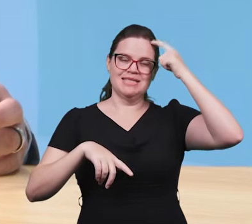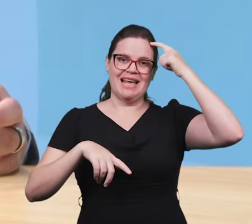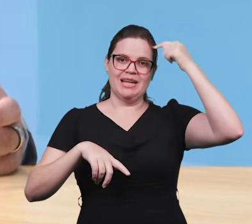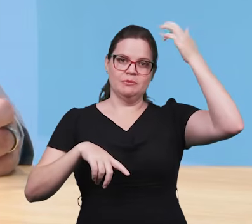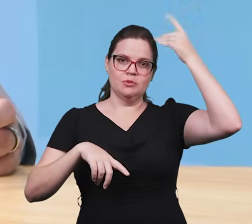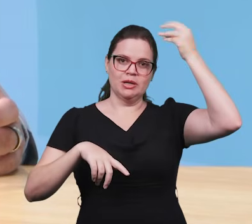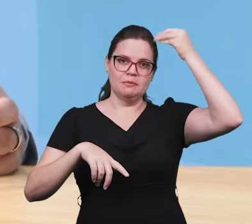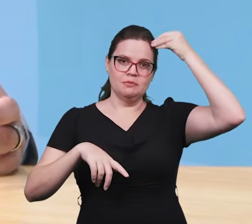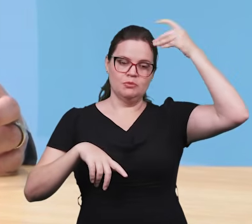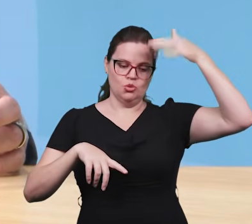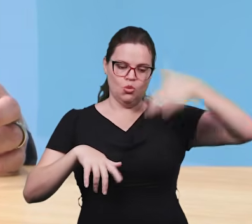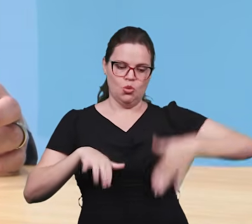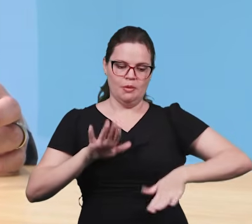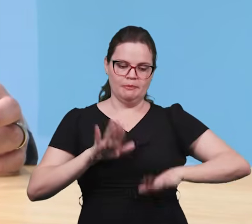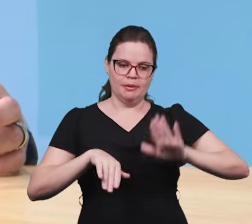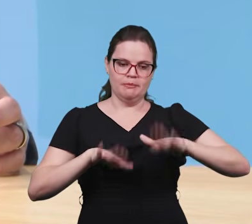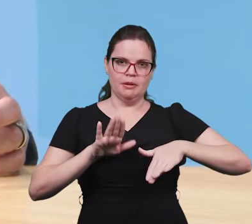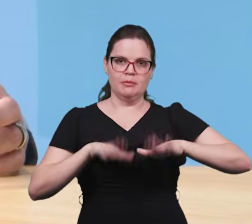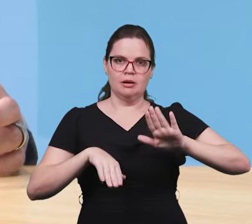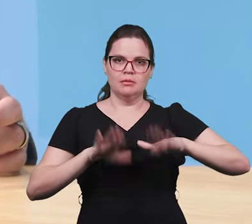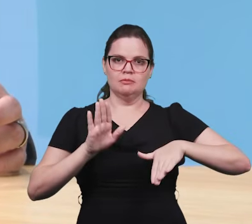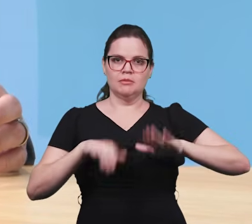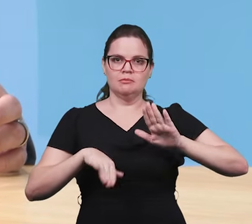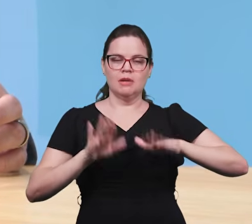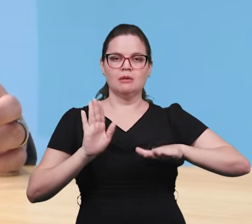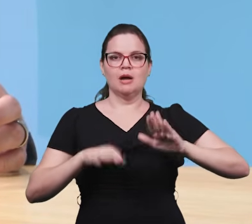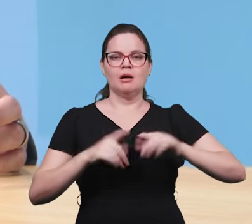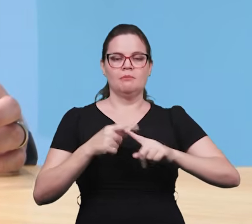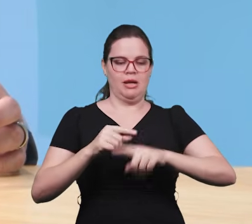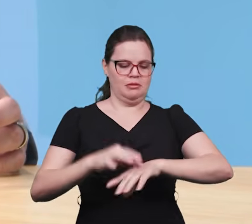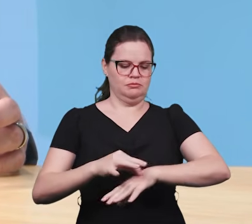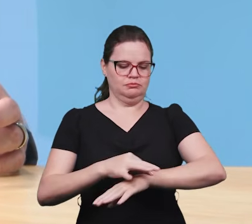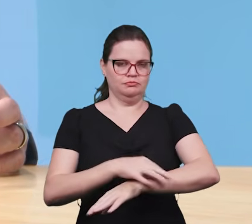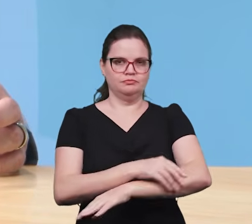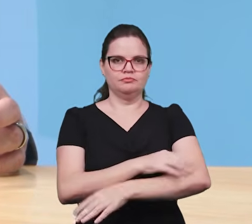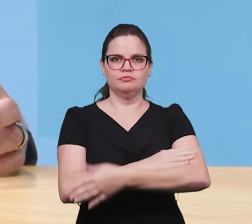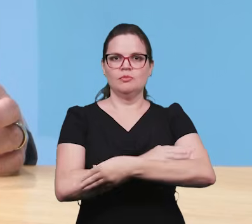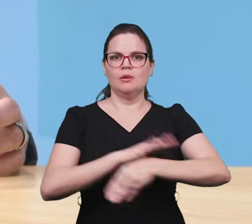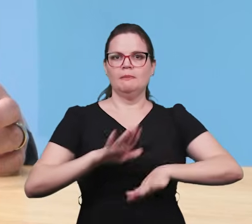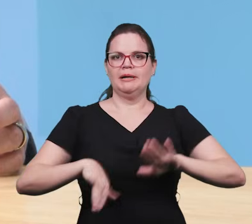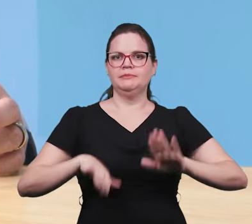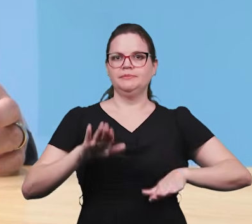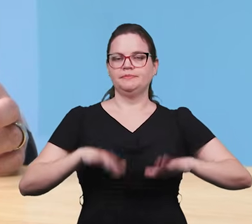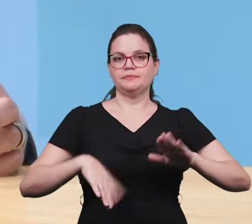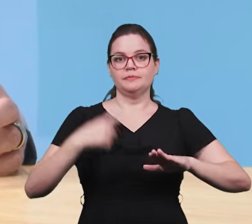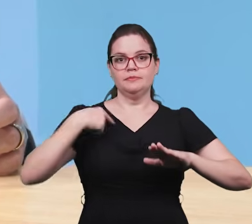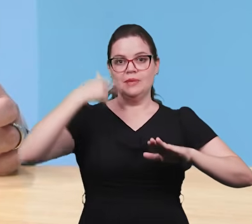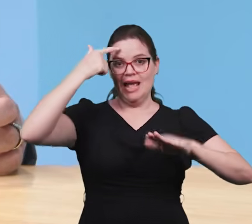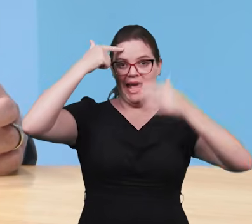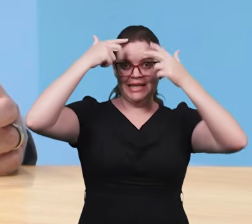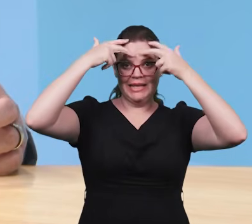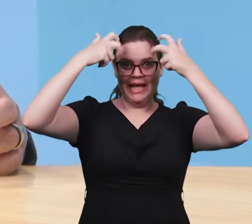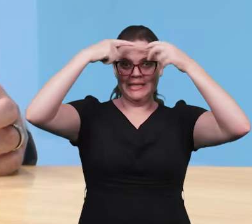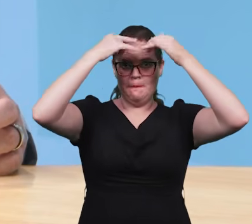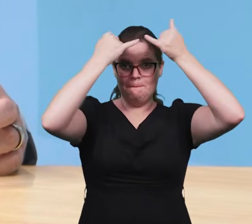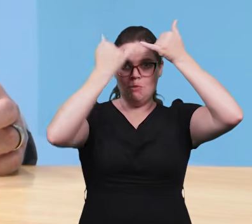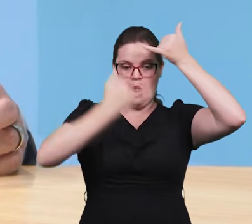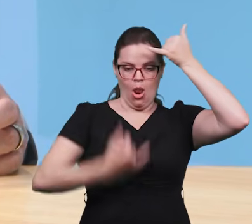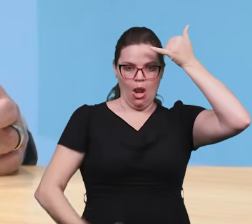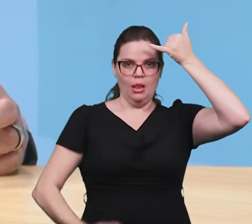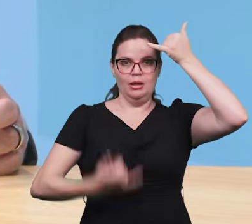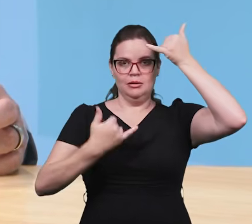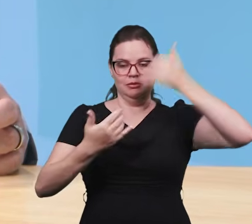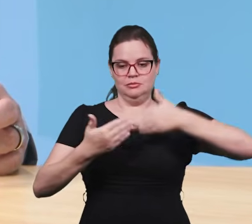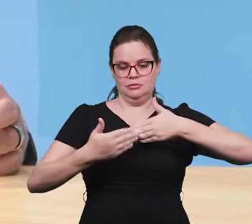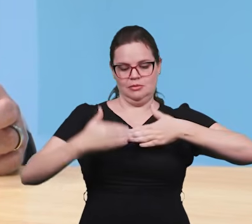cérebro para estimular os músculos que estão lá. Então, quando eu consigo captar esses sinais aqui acima do joelho,